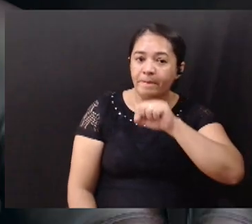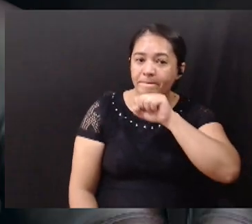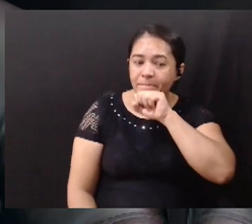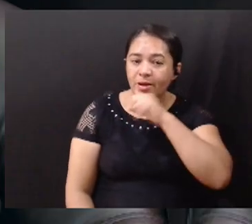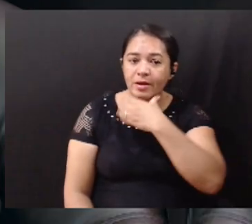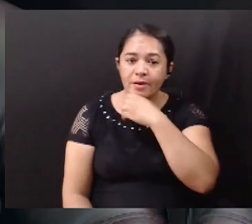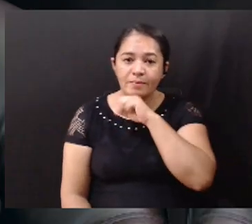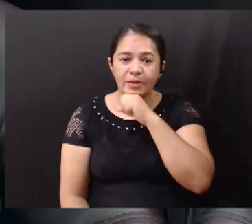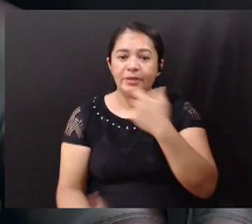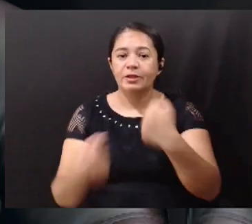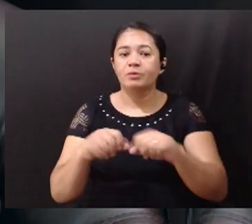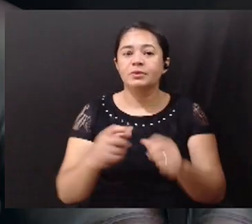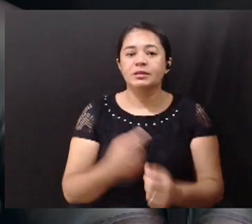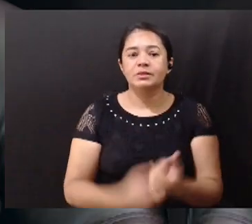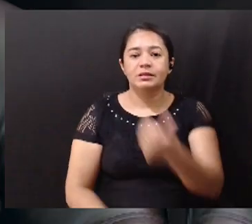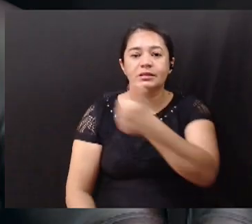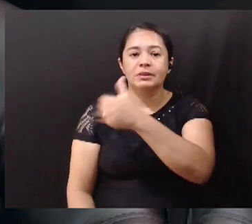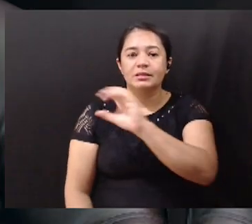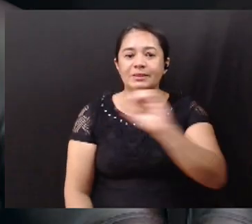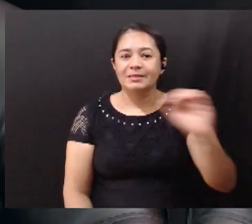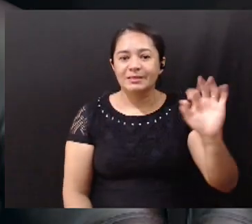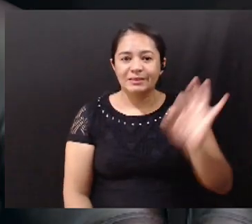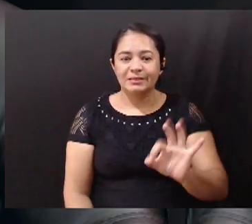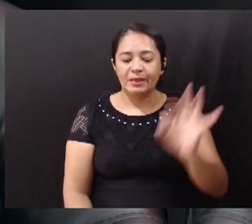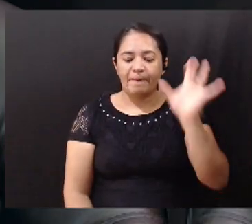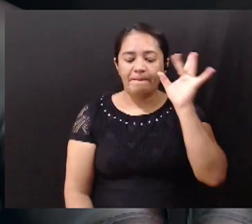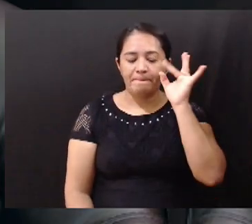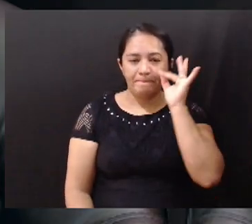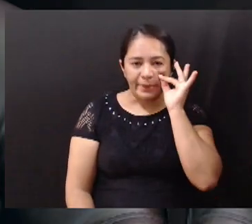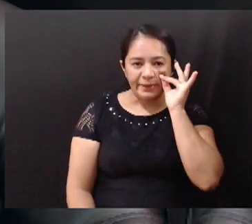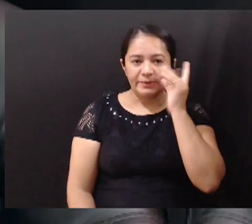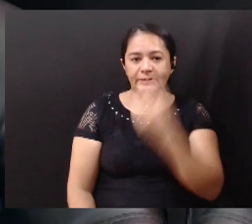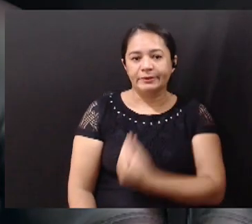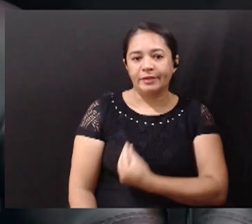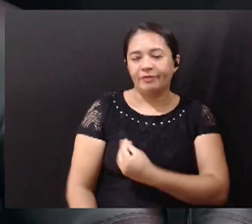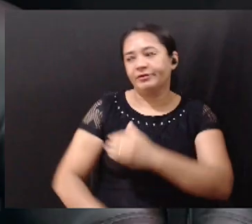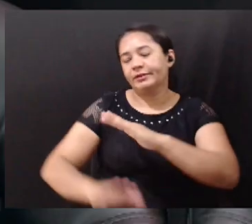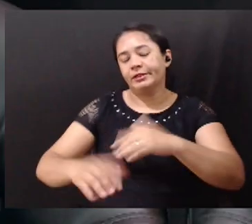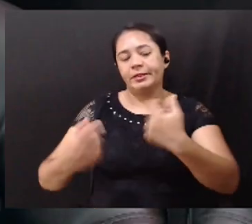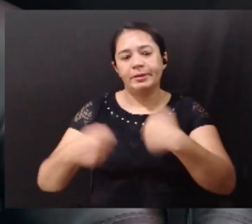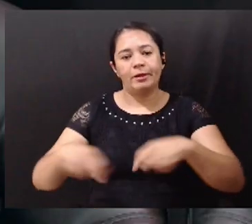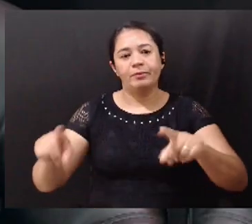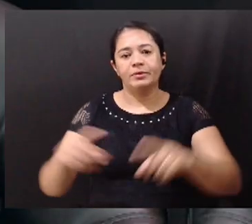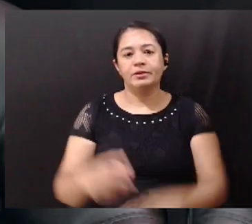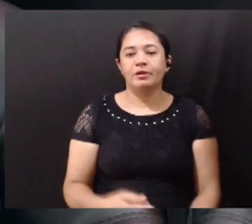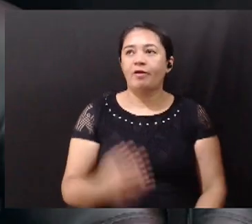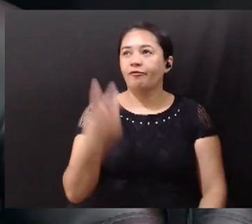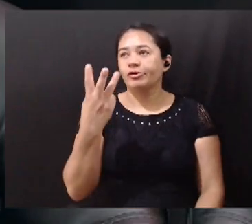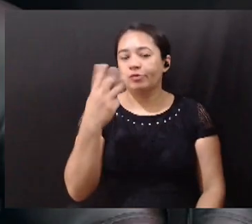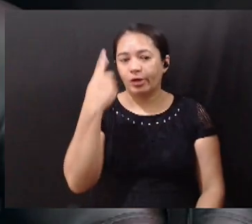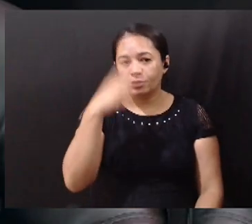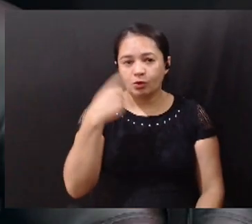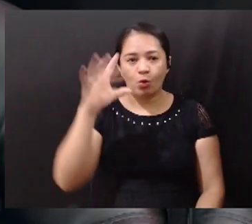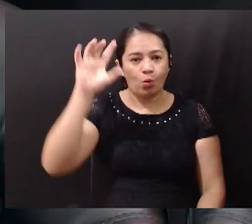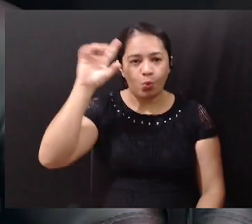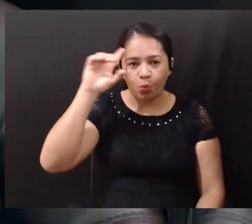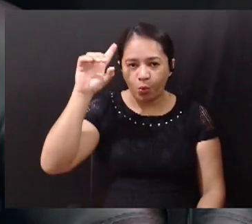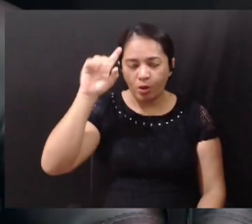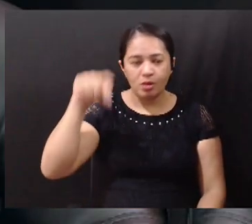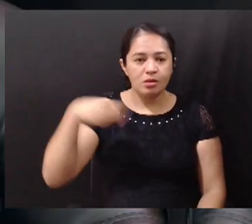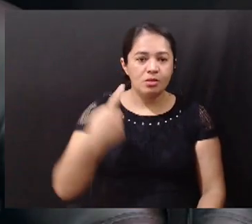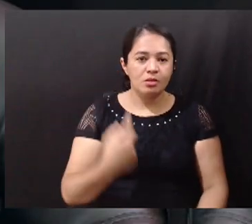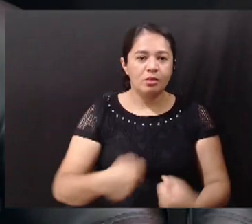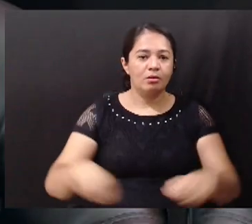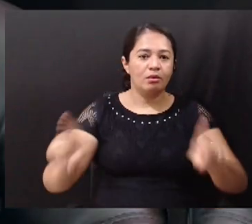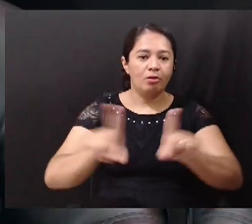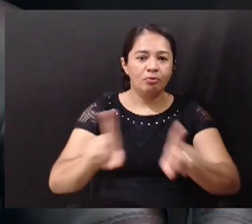estar 100% presentes na vida da criança. Então, não precisa ser 24 horas por dia. Se os adultos, os